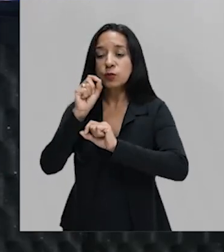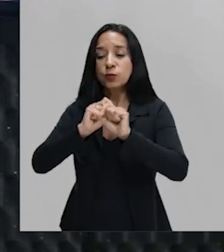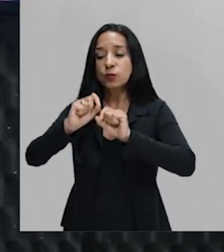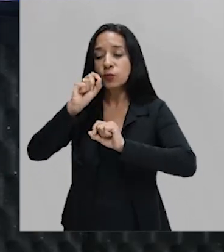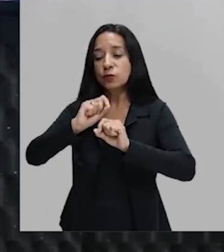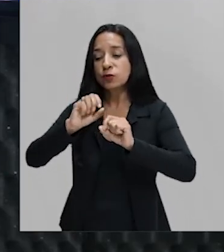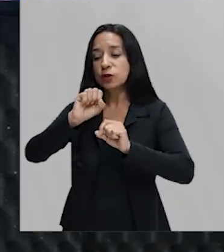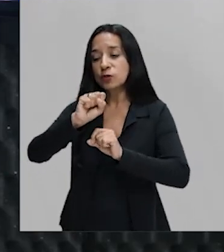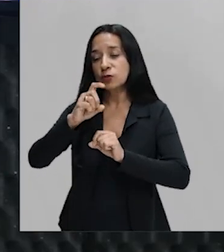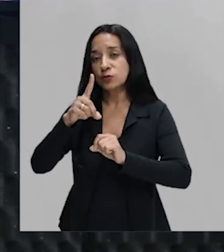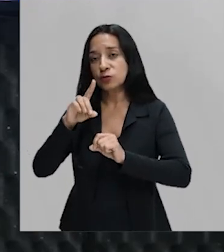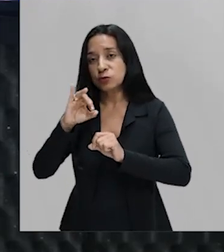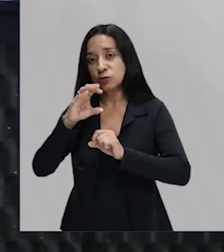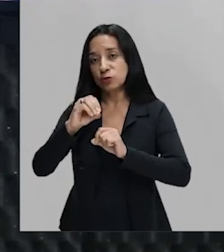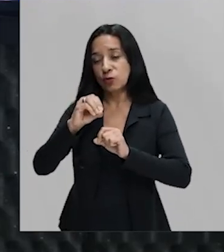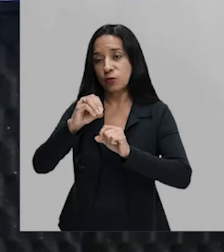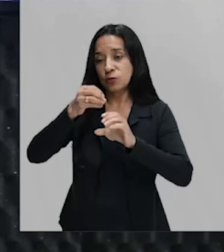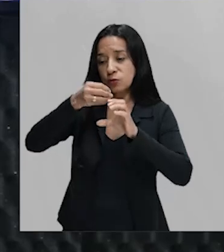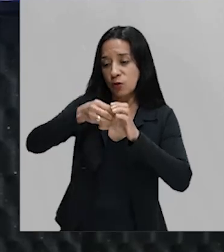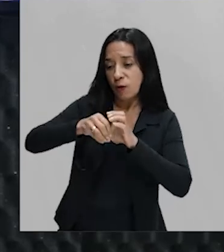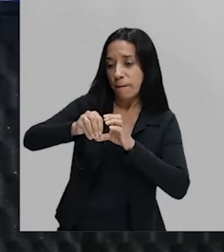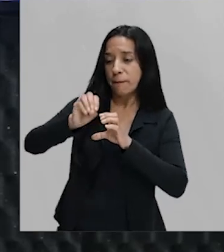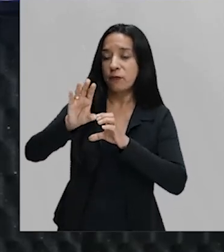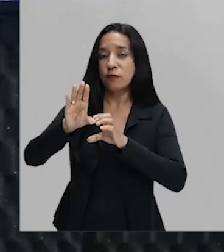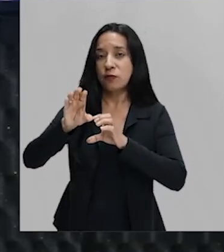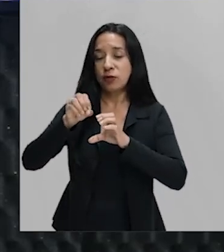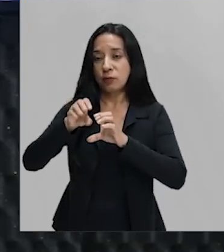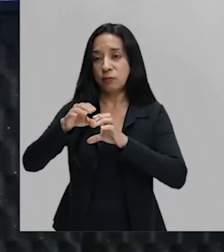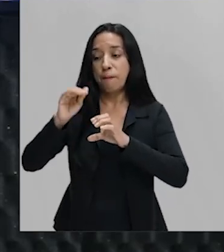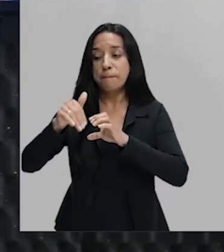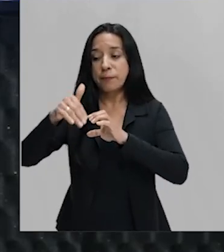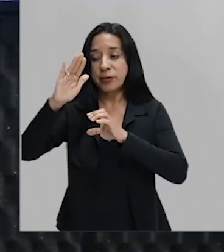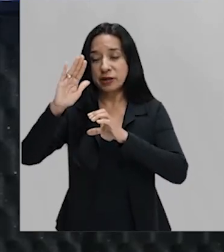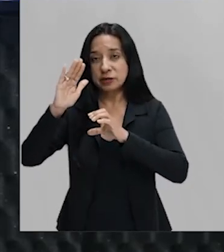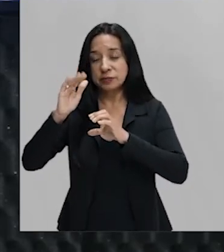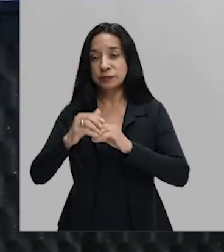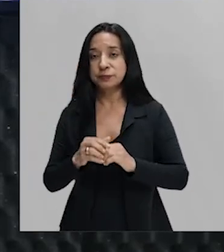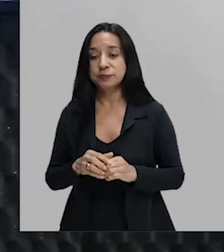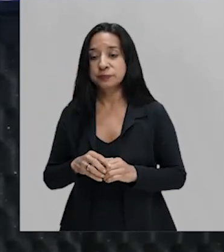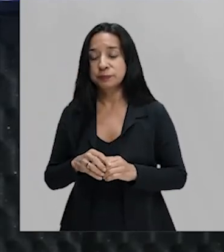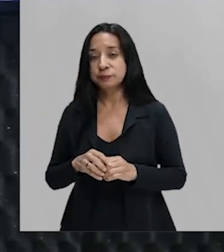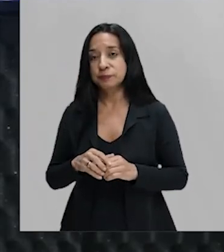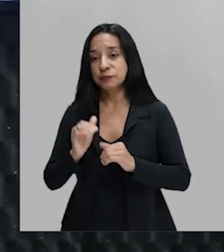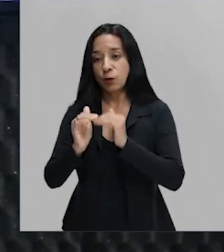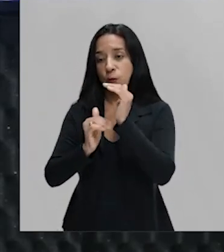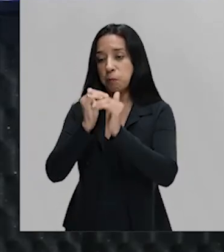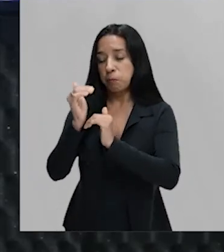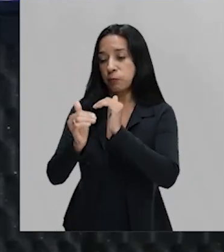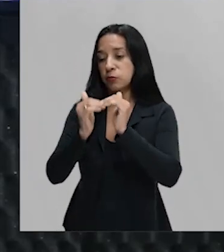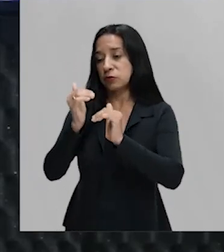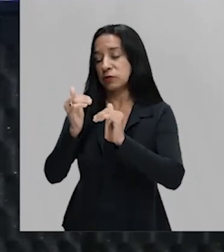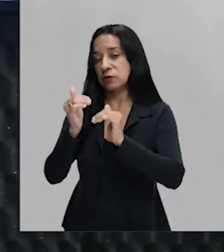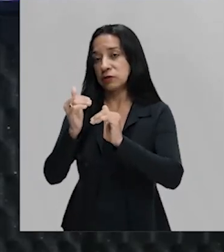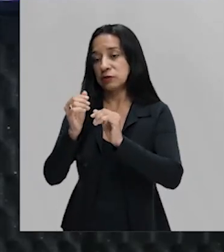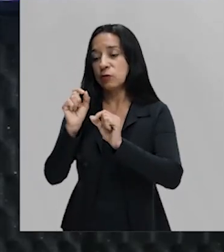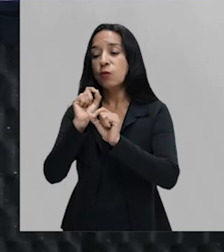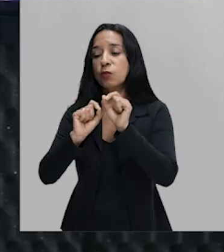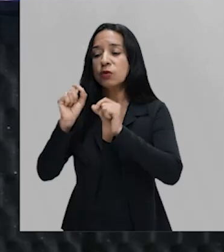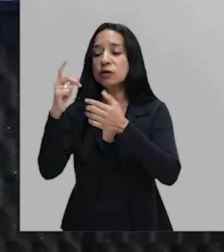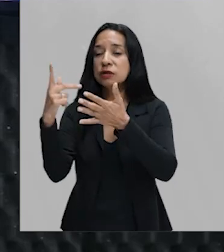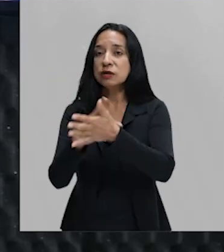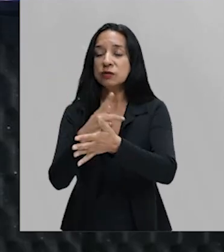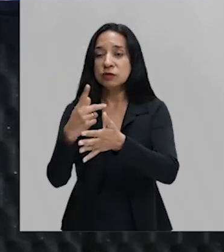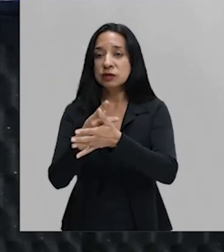sódio fique em maior quantidade fora da célula. Então, nesse processo, pessoal, vai